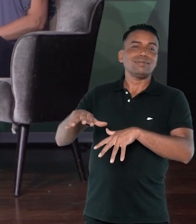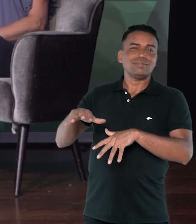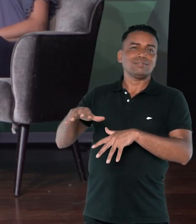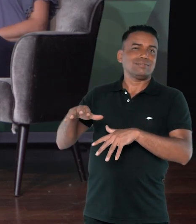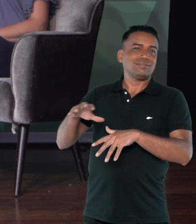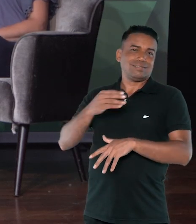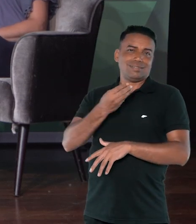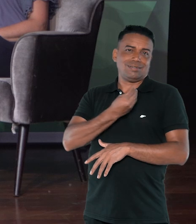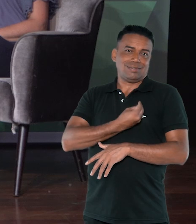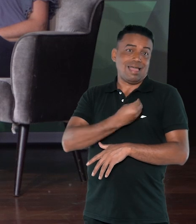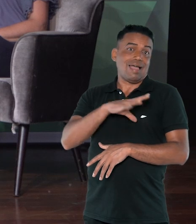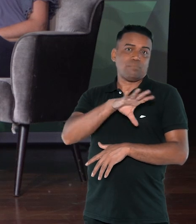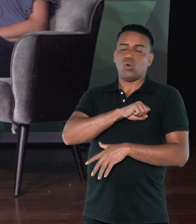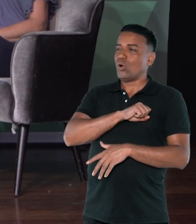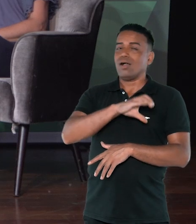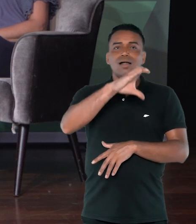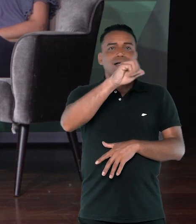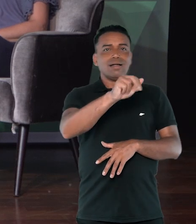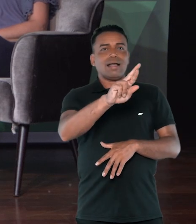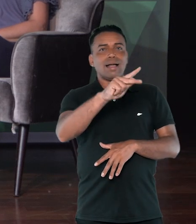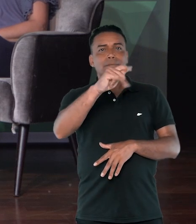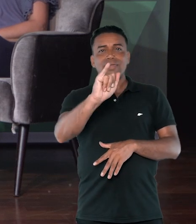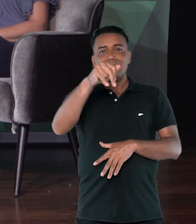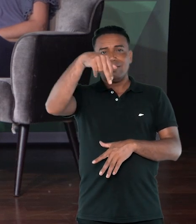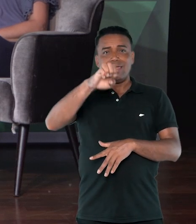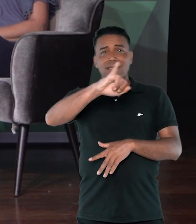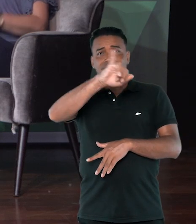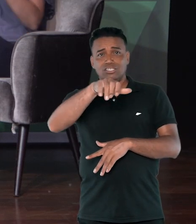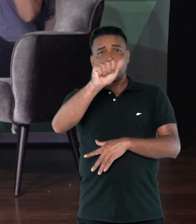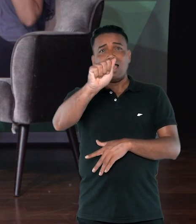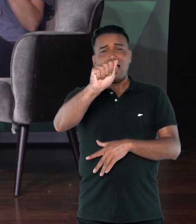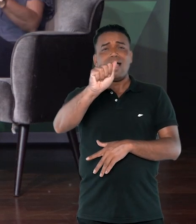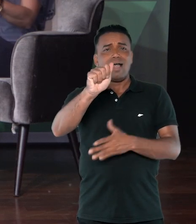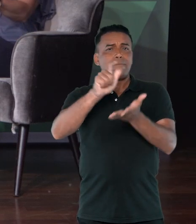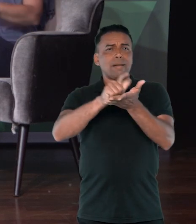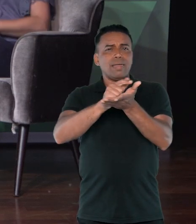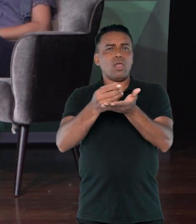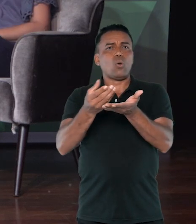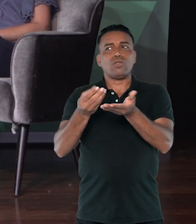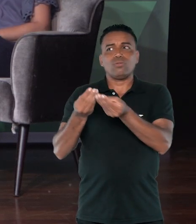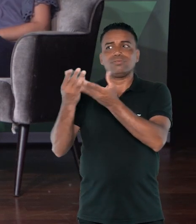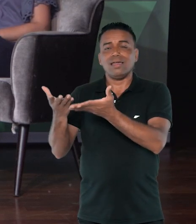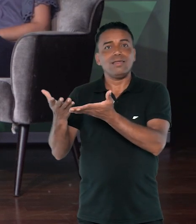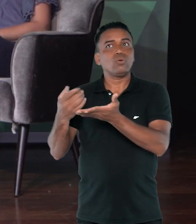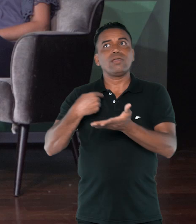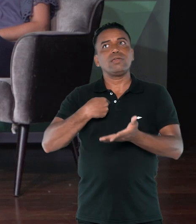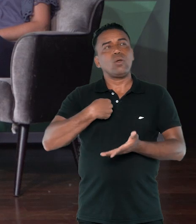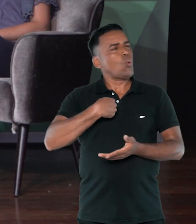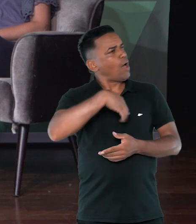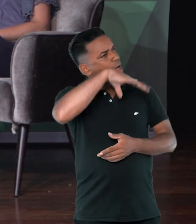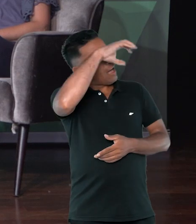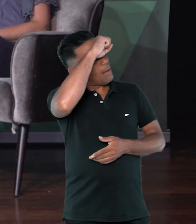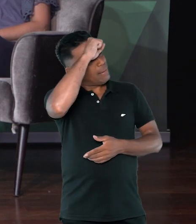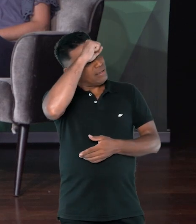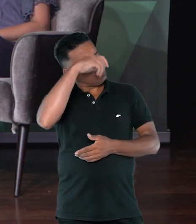em relação a essas regras, que não há muitas regras, né? Mas há um eixo condutor do amor,